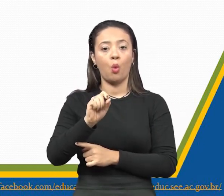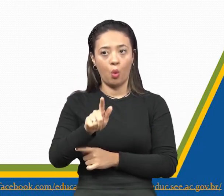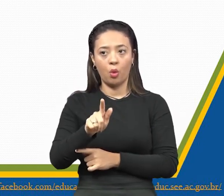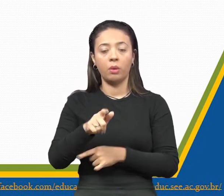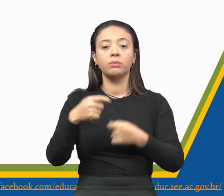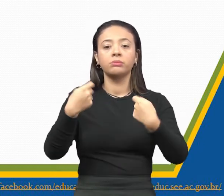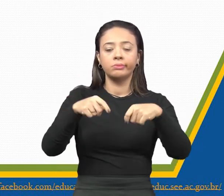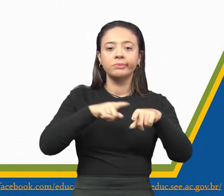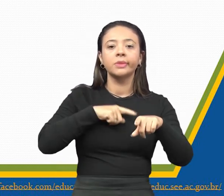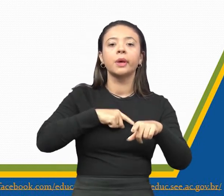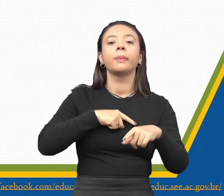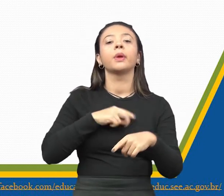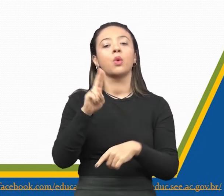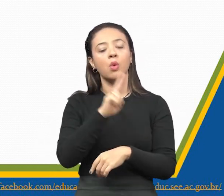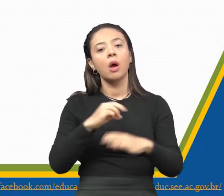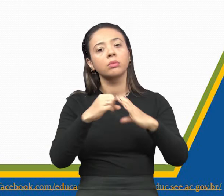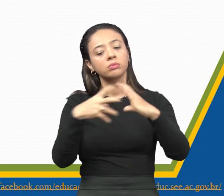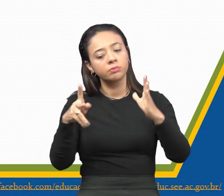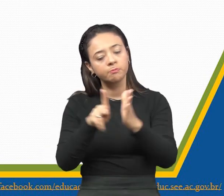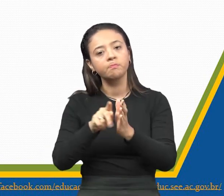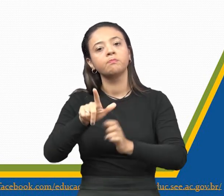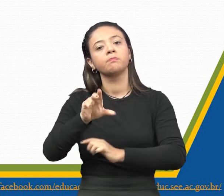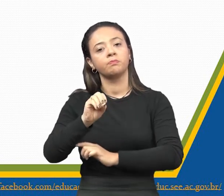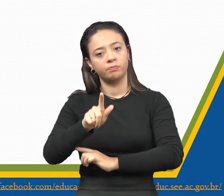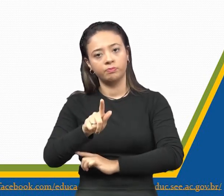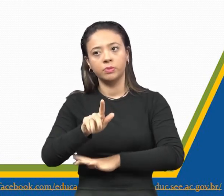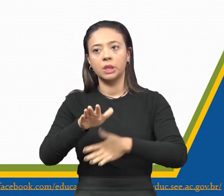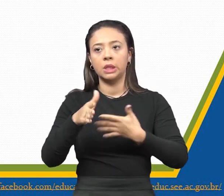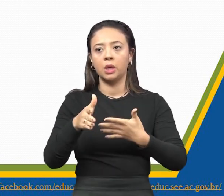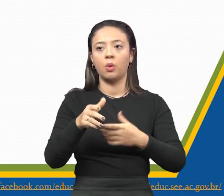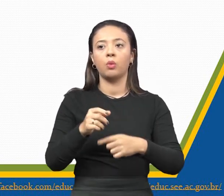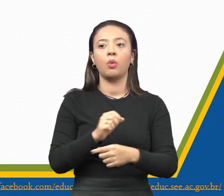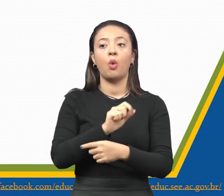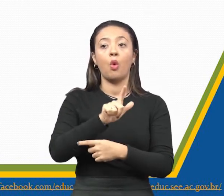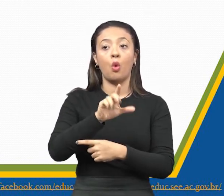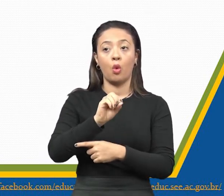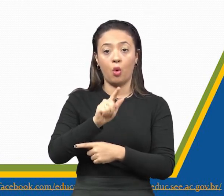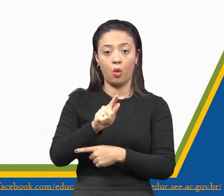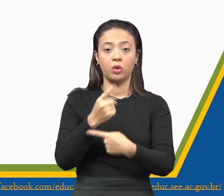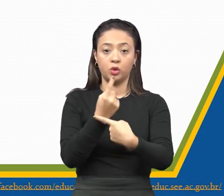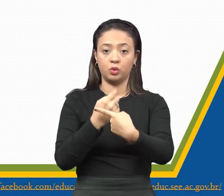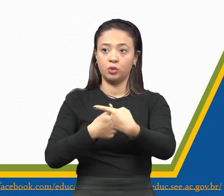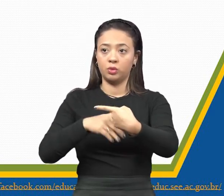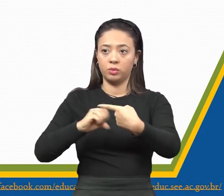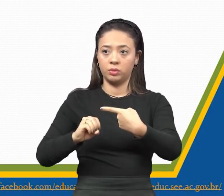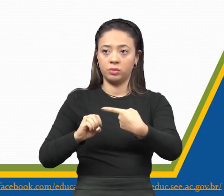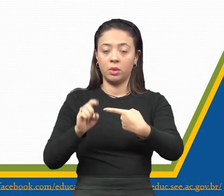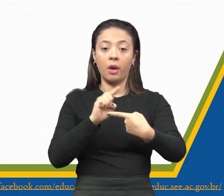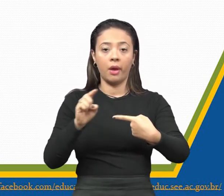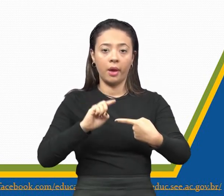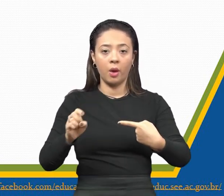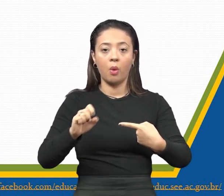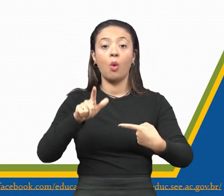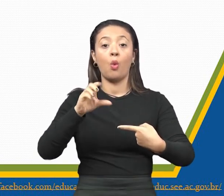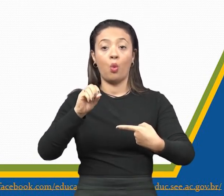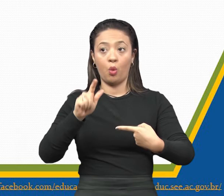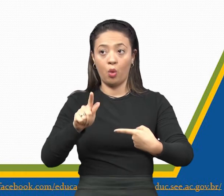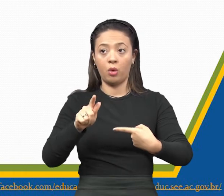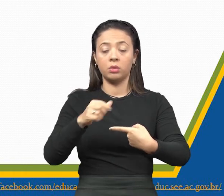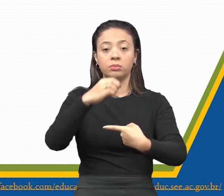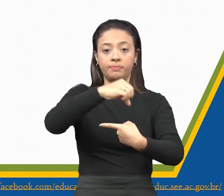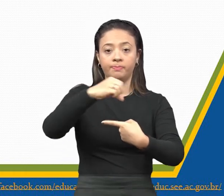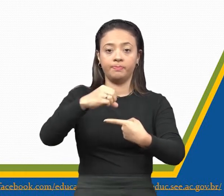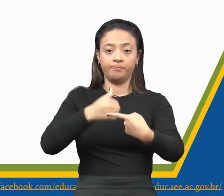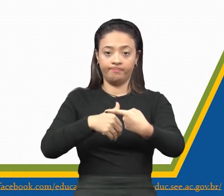propriedades, tá bom? Então, ficamos aí, log de 1 sobre 100 igual log de 99 sobre 100 elevado a 2 vezes o tempo.